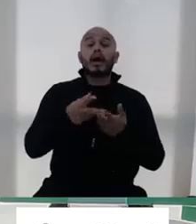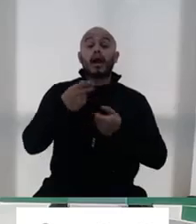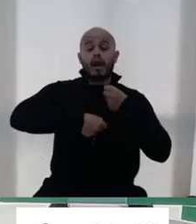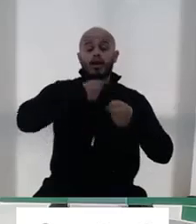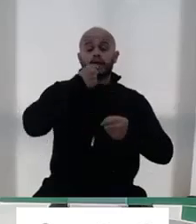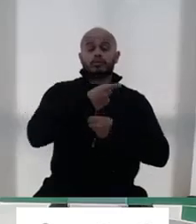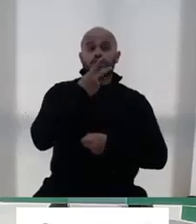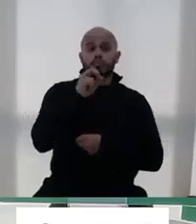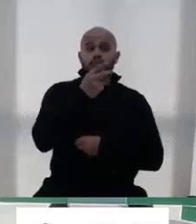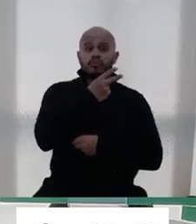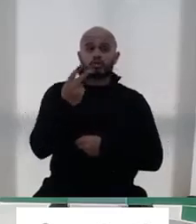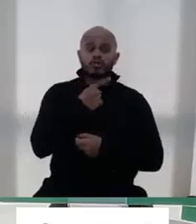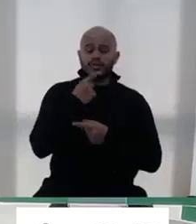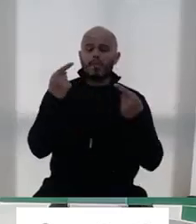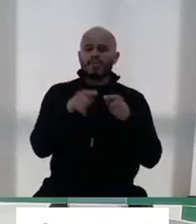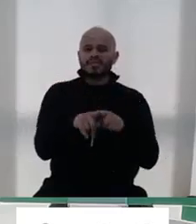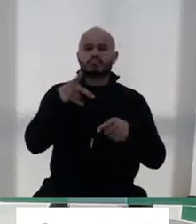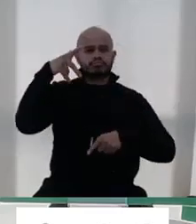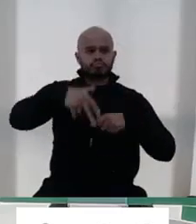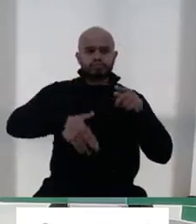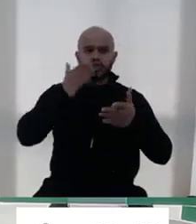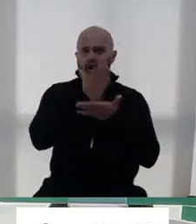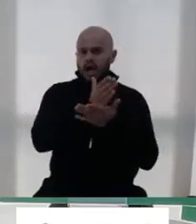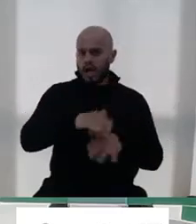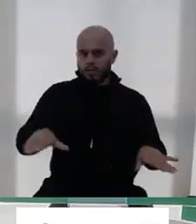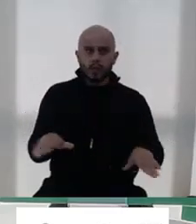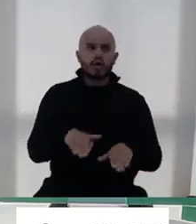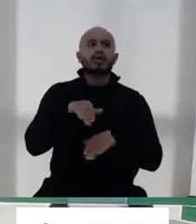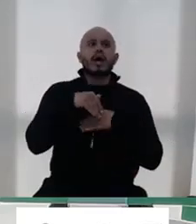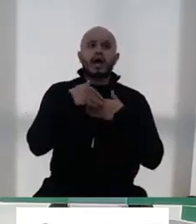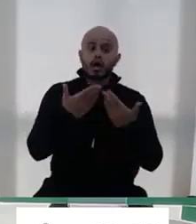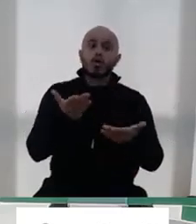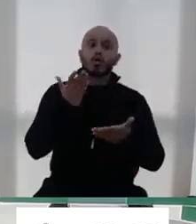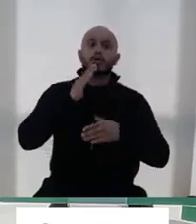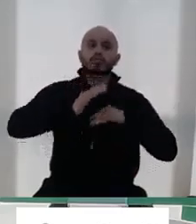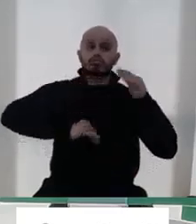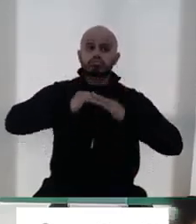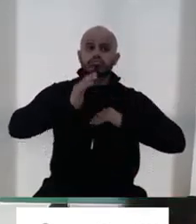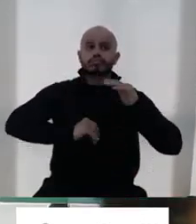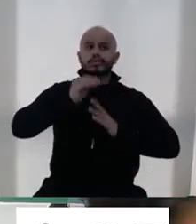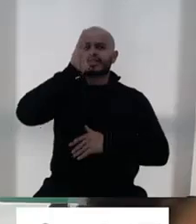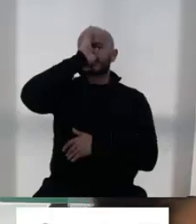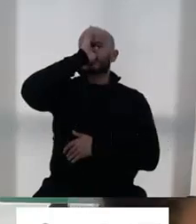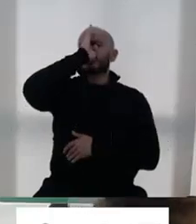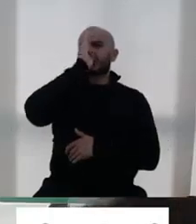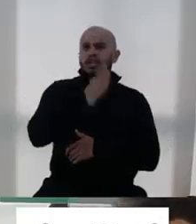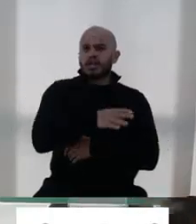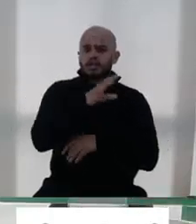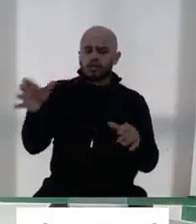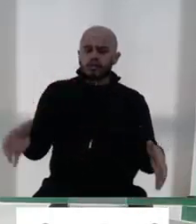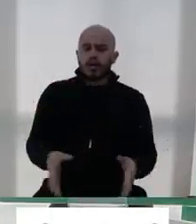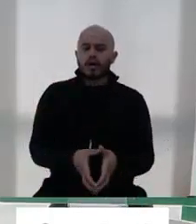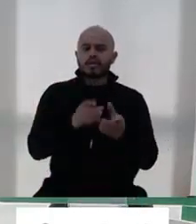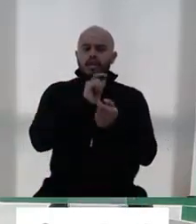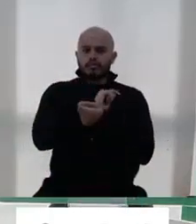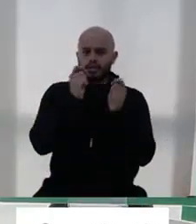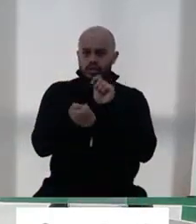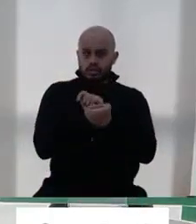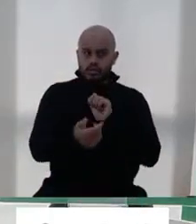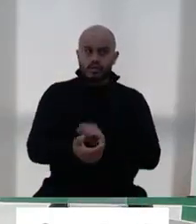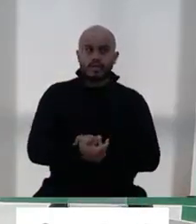2022, esse convênio foi rompido e a Defensoria passou a ter de atuar diretamente na tutela coletiva de habitação. E